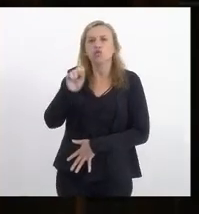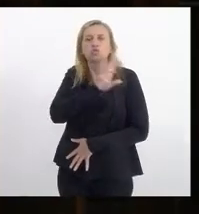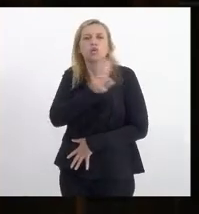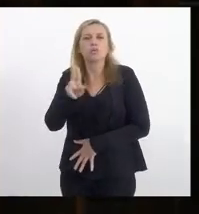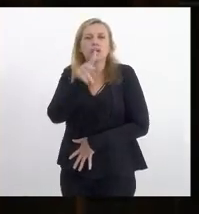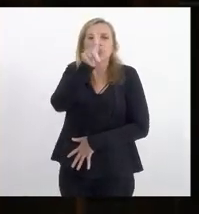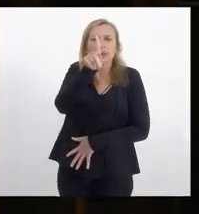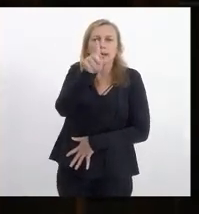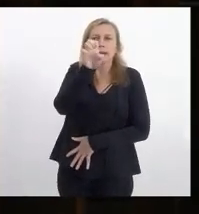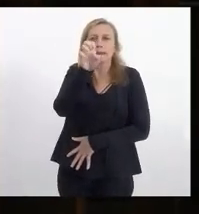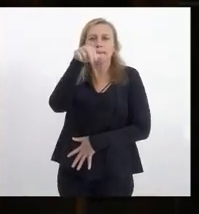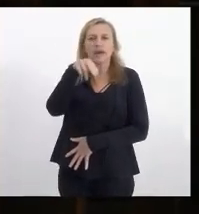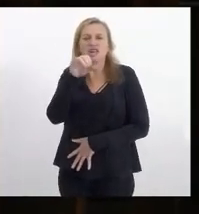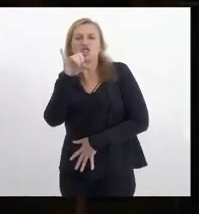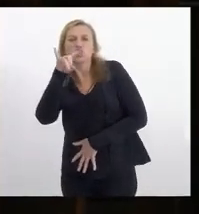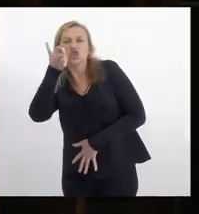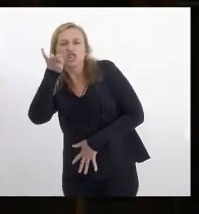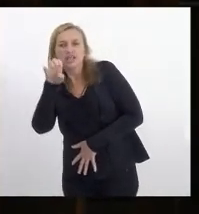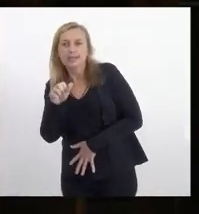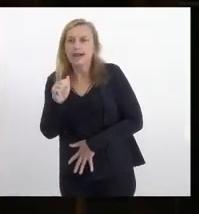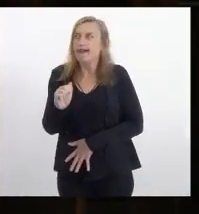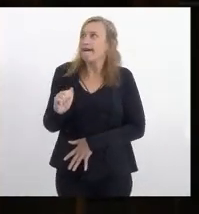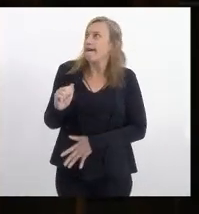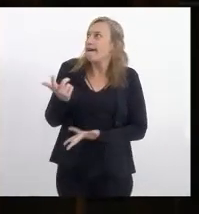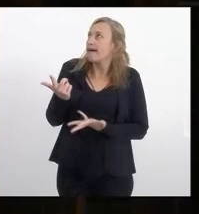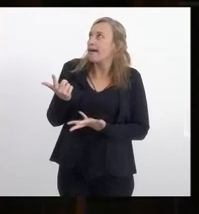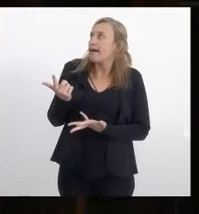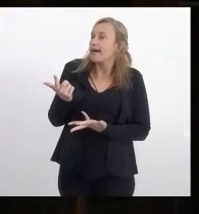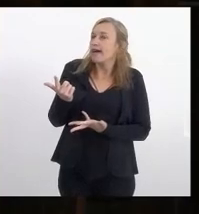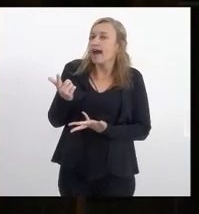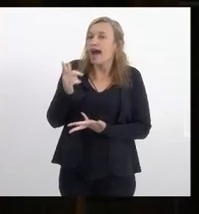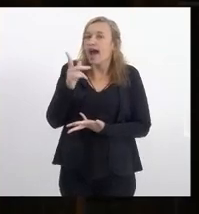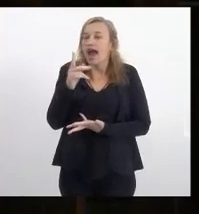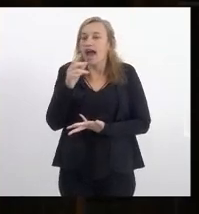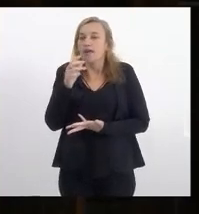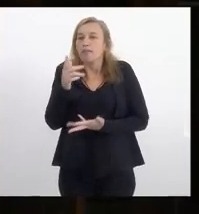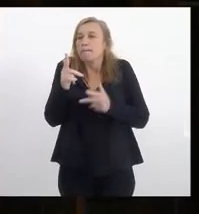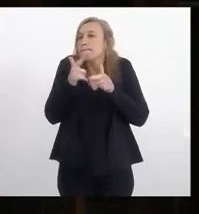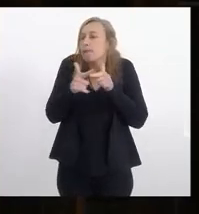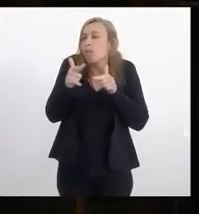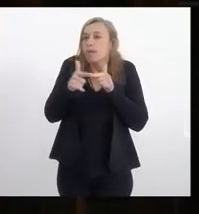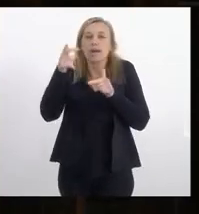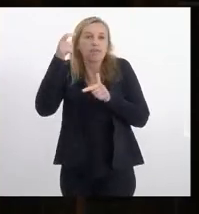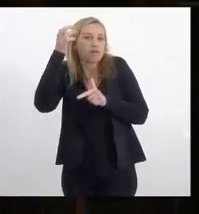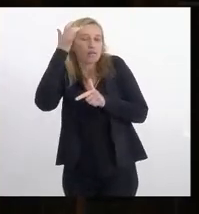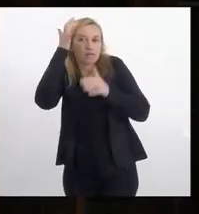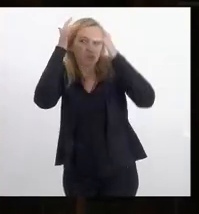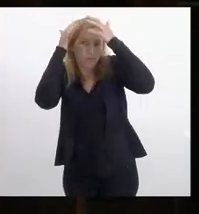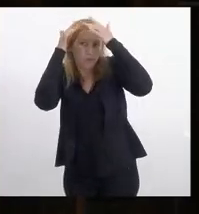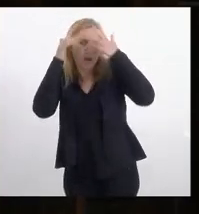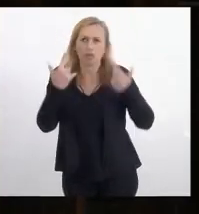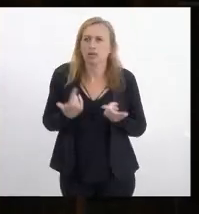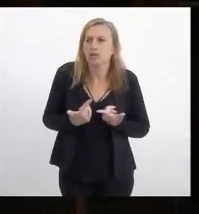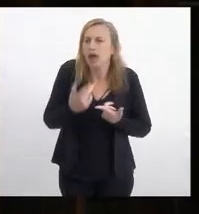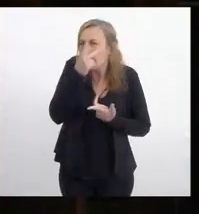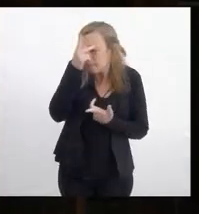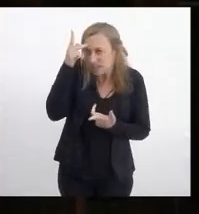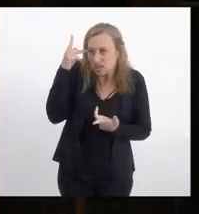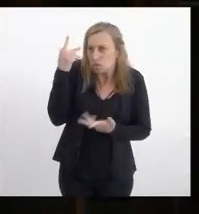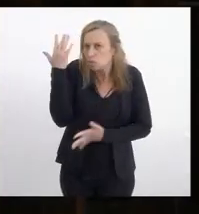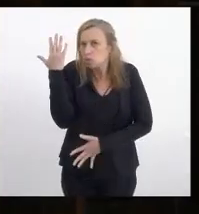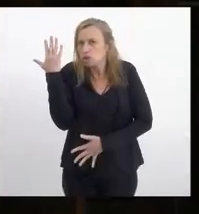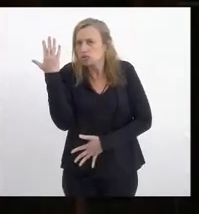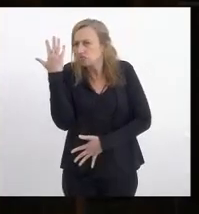normalmente ela é acometida de uma amnésia seletiva ou seja são pessoas